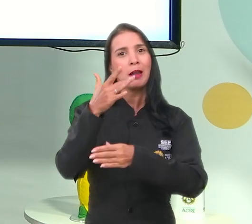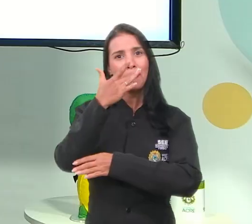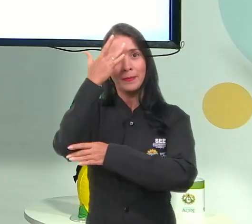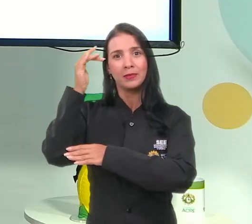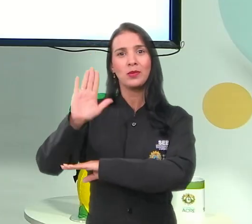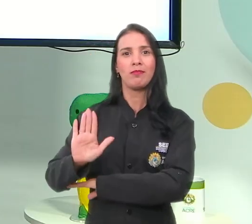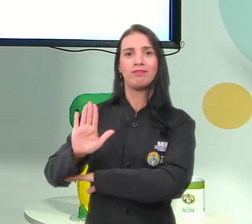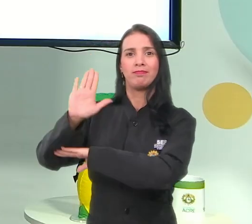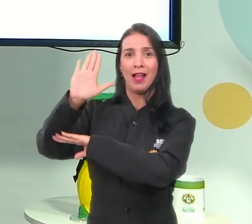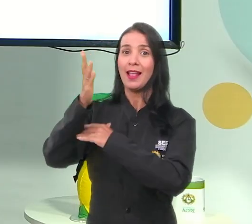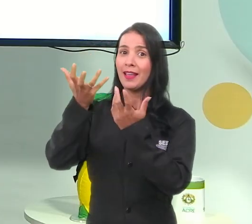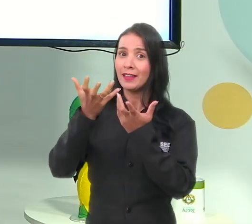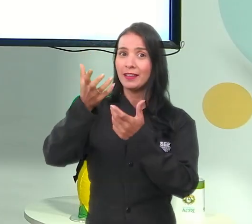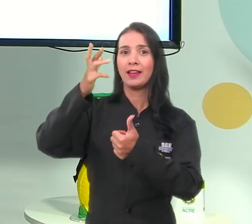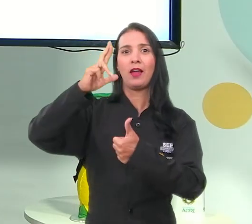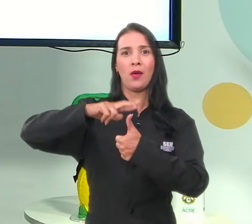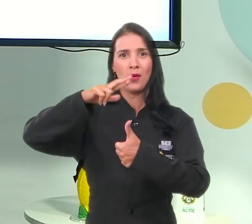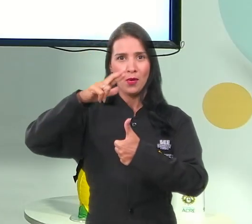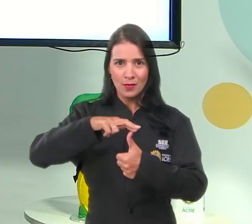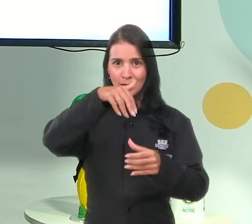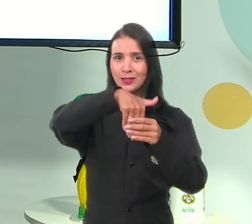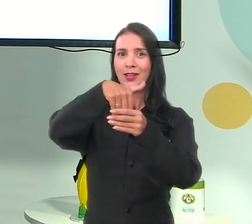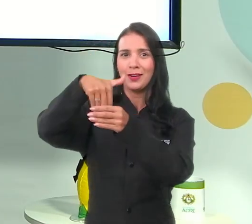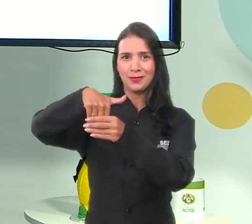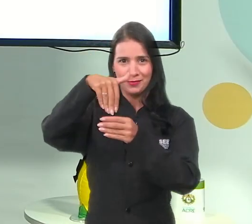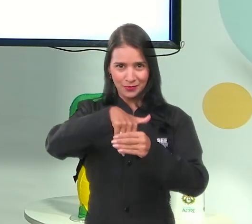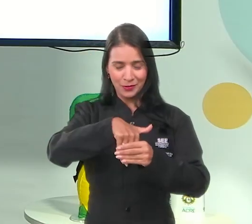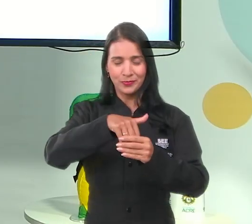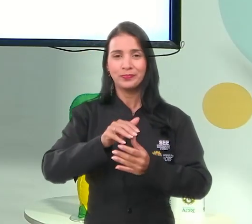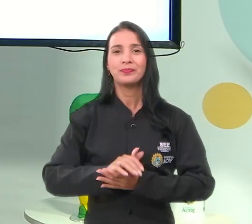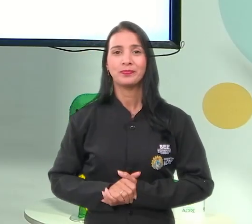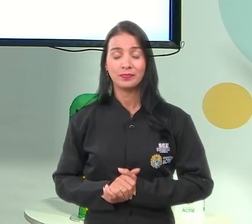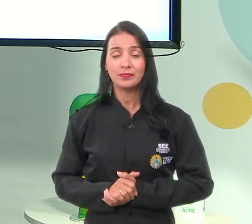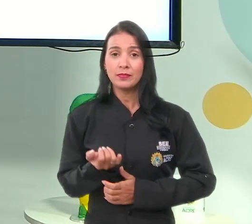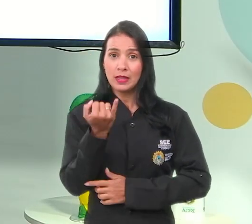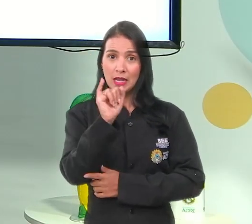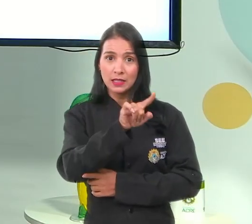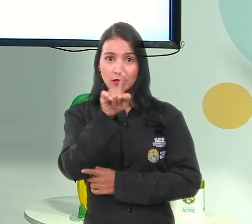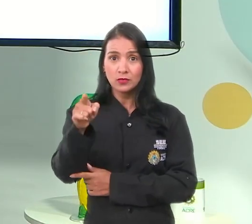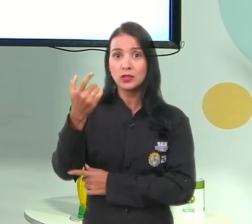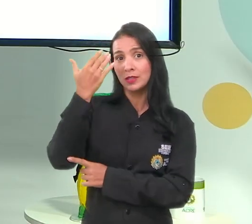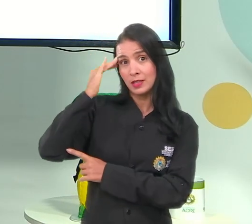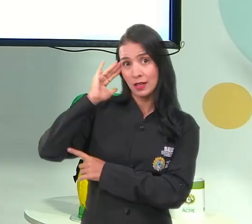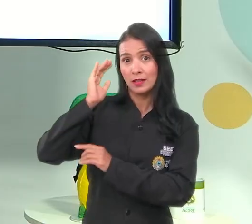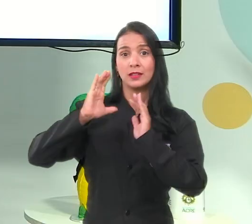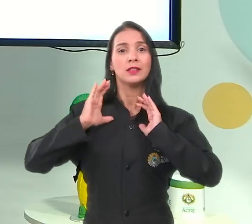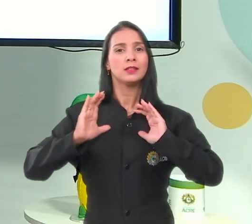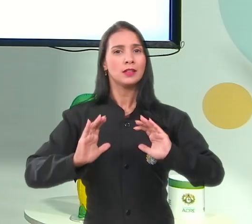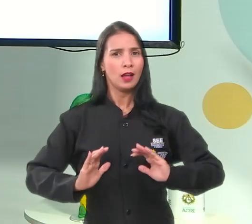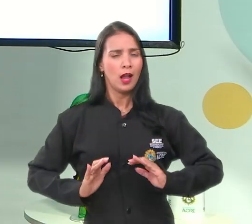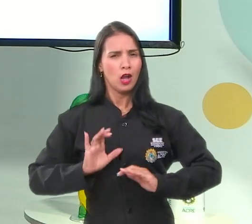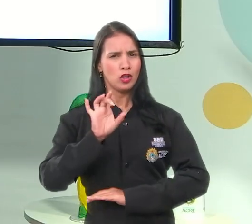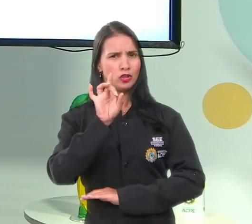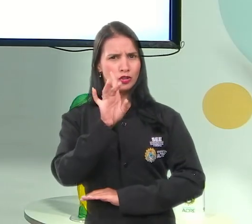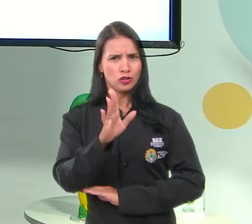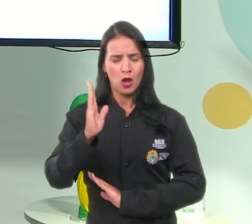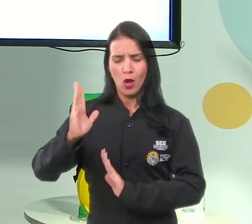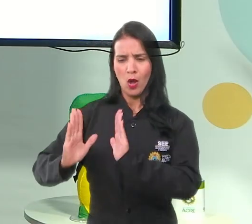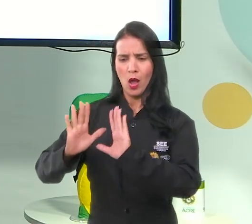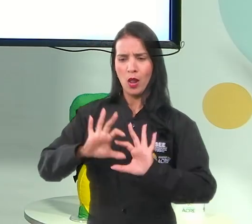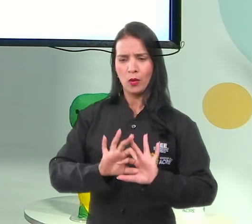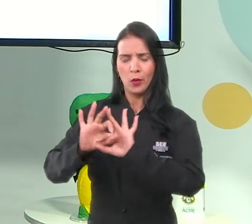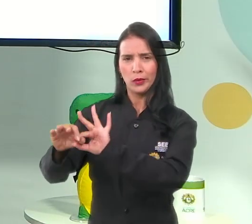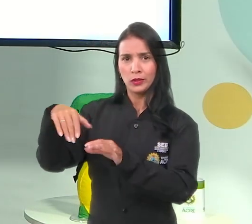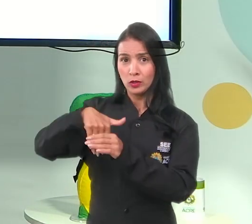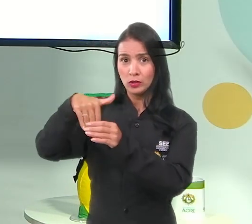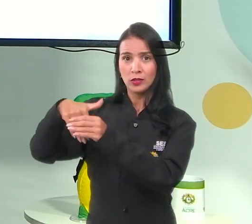um cargo eletivo. Se você entende a cidadania dessa maneira, infelizmente eu tenho que